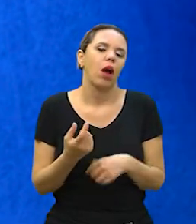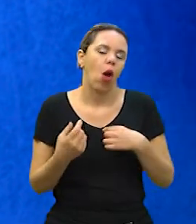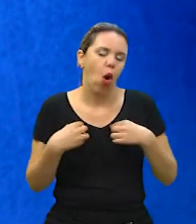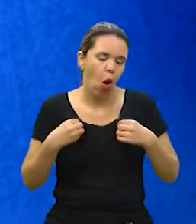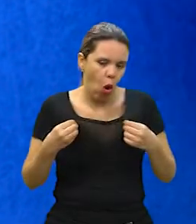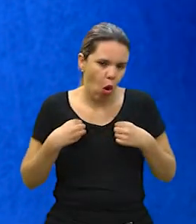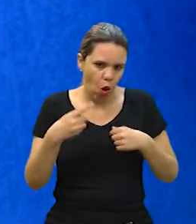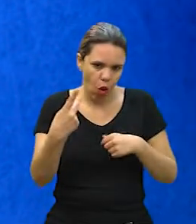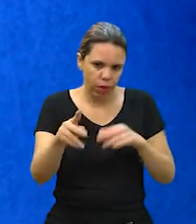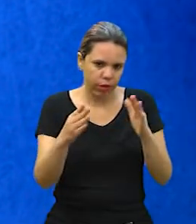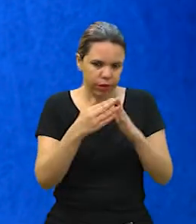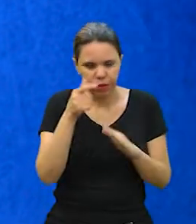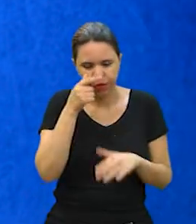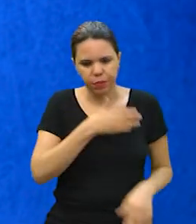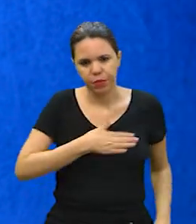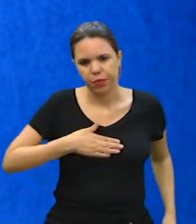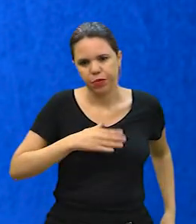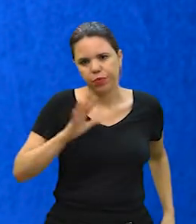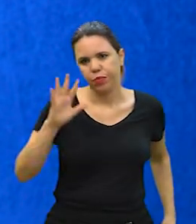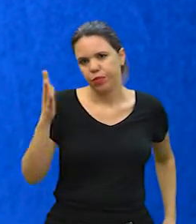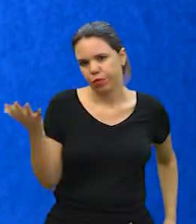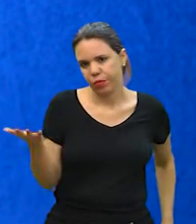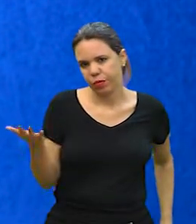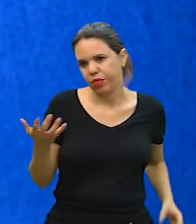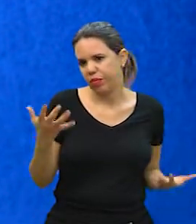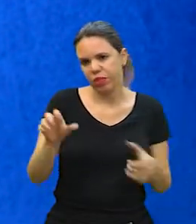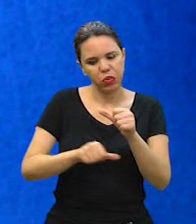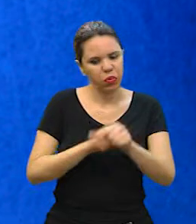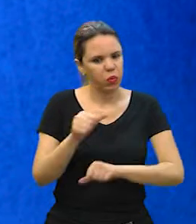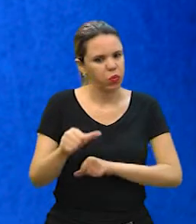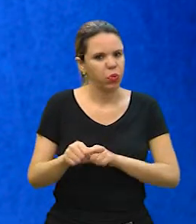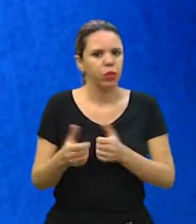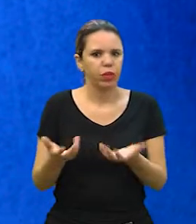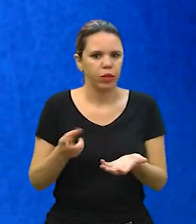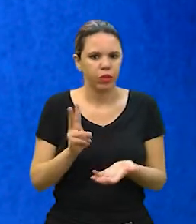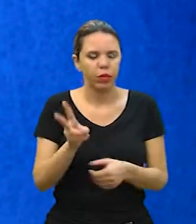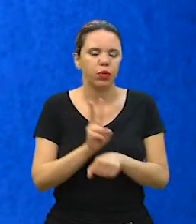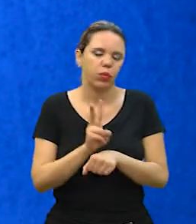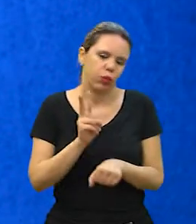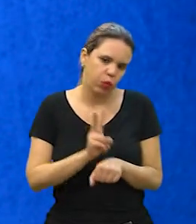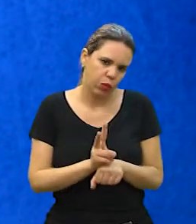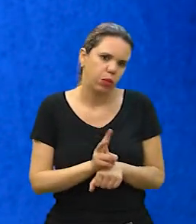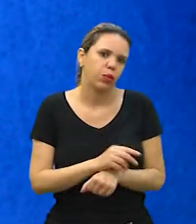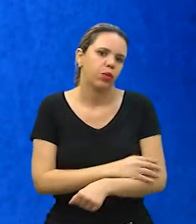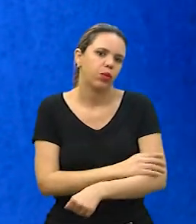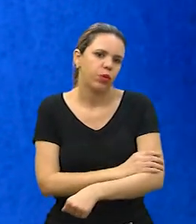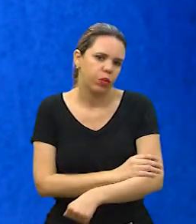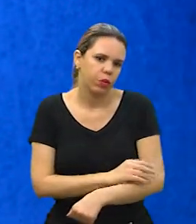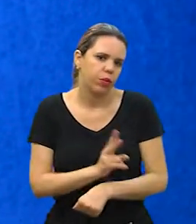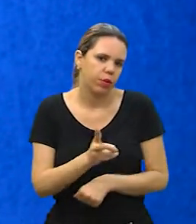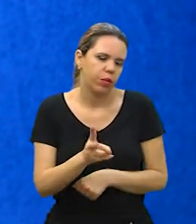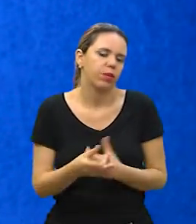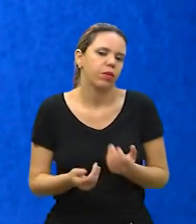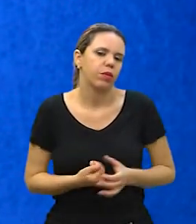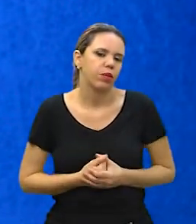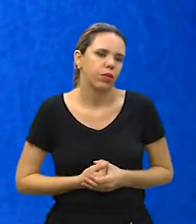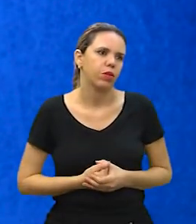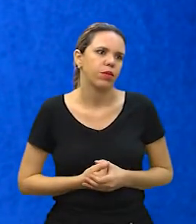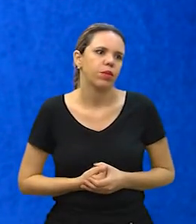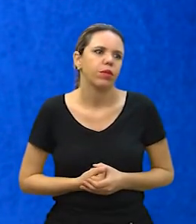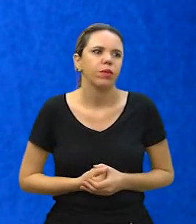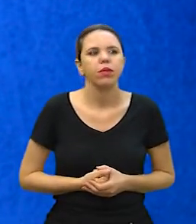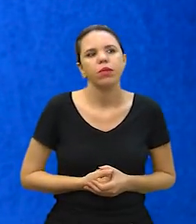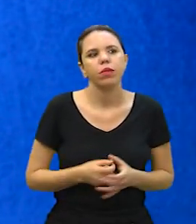roupas que aí você de casa mais gosta e de repente não quer trocar de roupa, mas quer um cuidado, quer que ela seja,